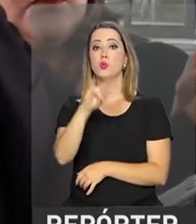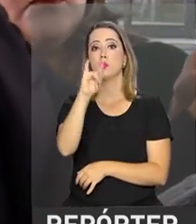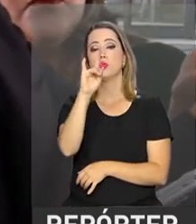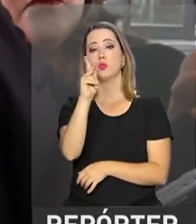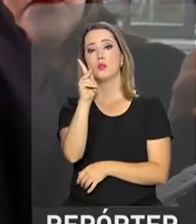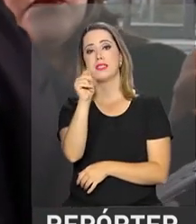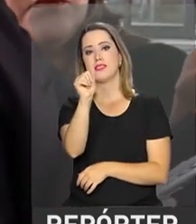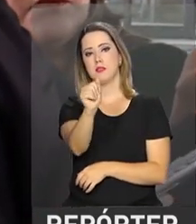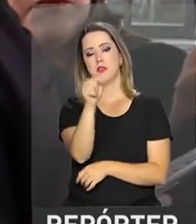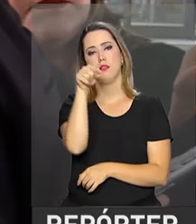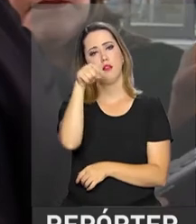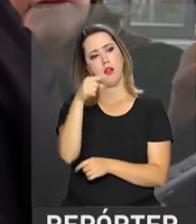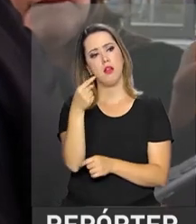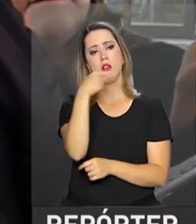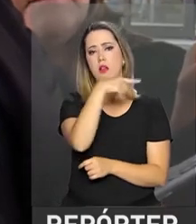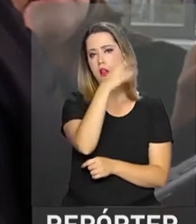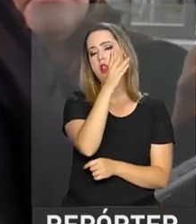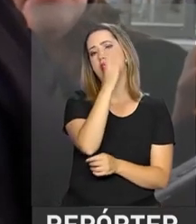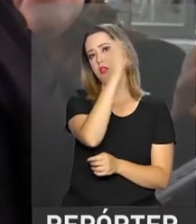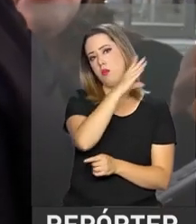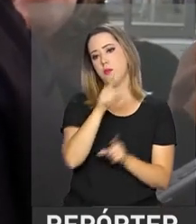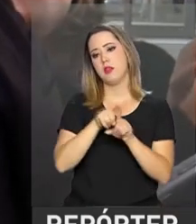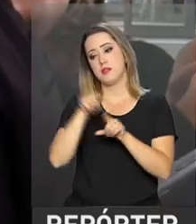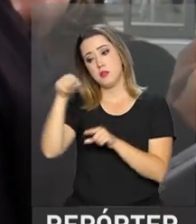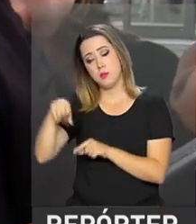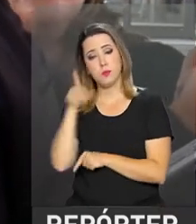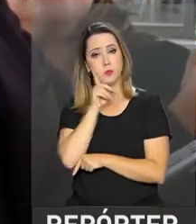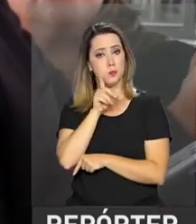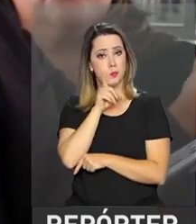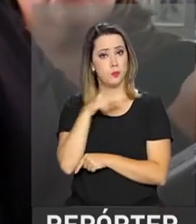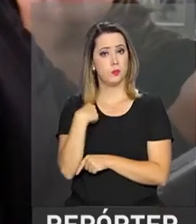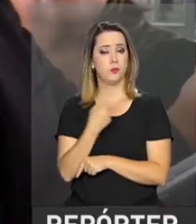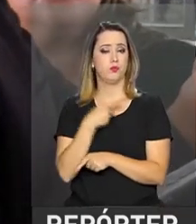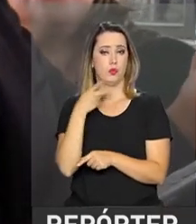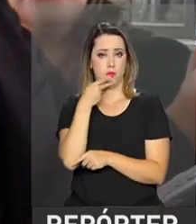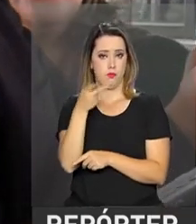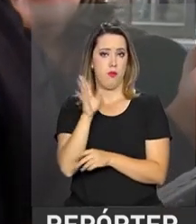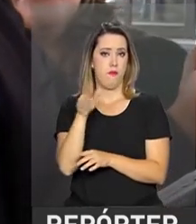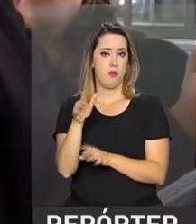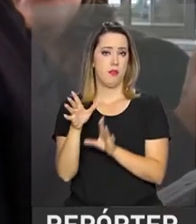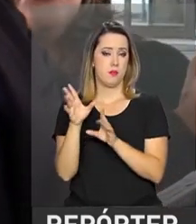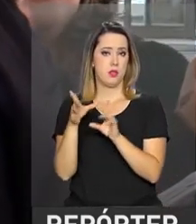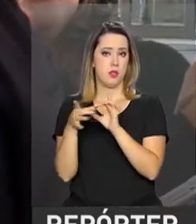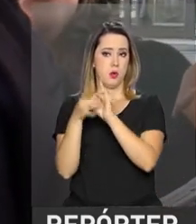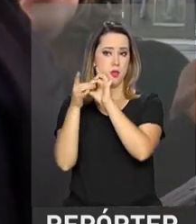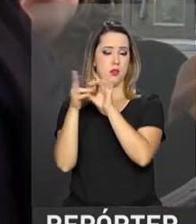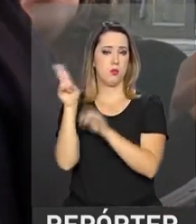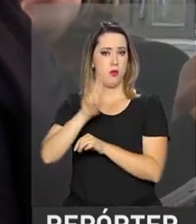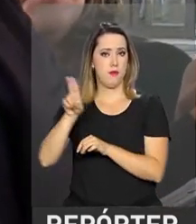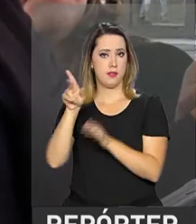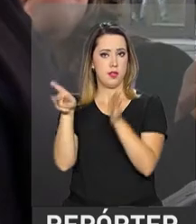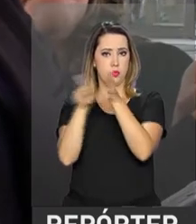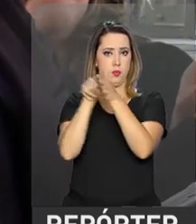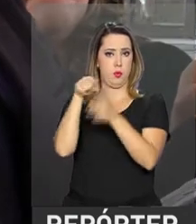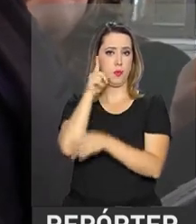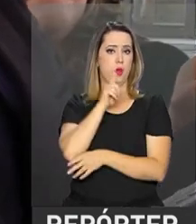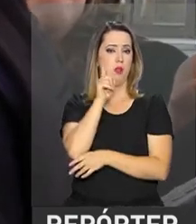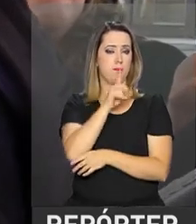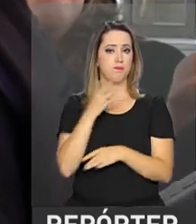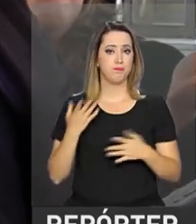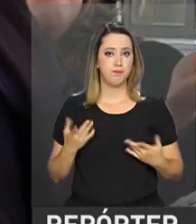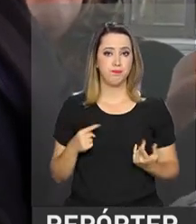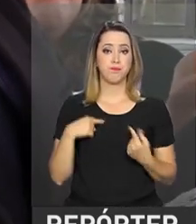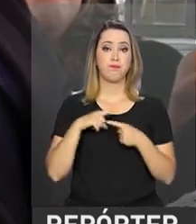são feitos aqui também em parceria com esses, com essas universidades que nós já falamos, mas